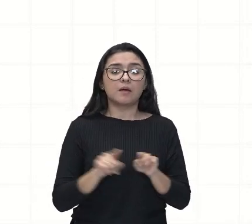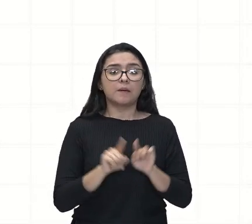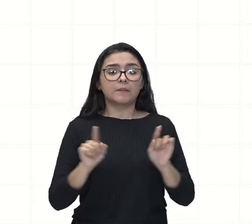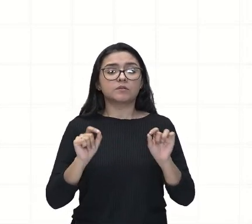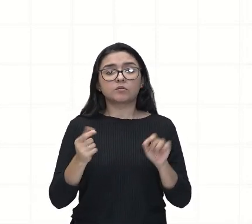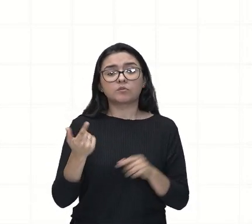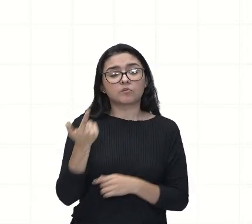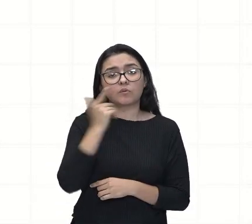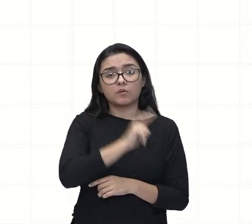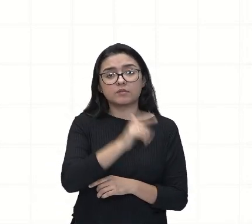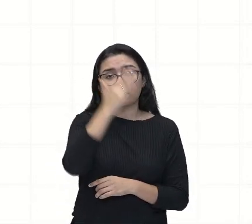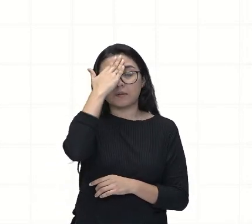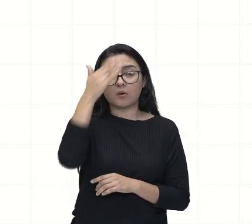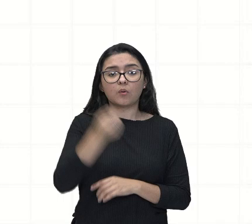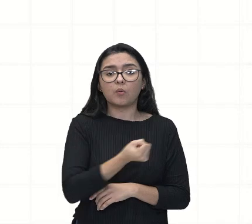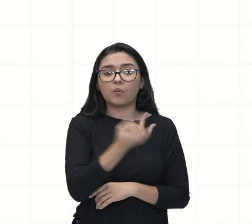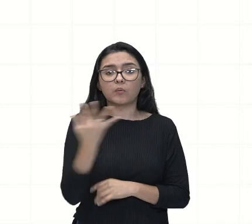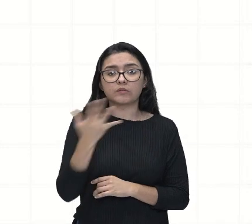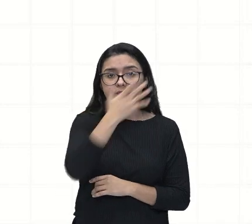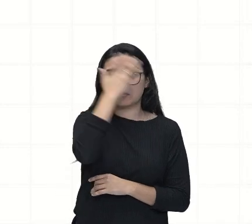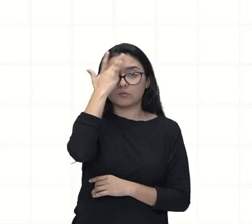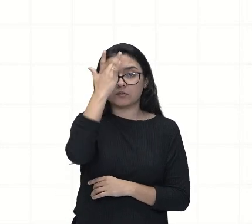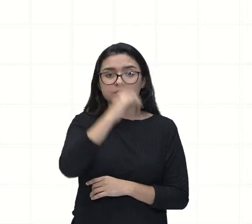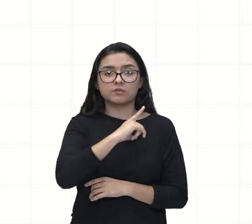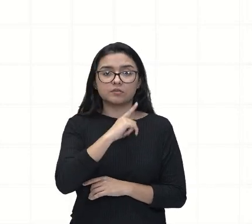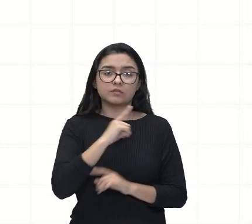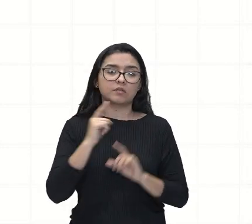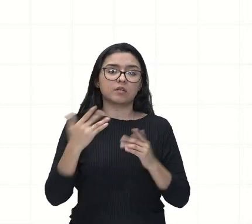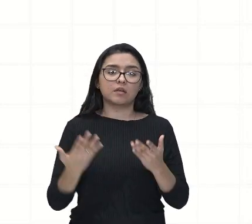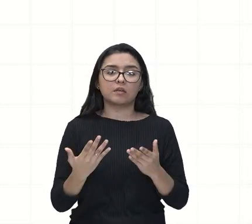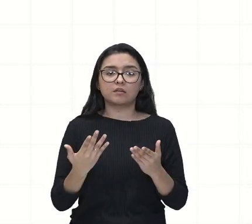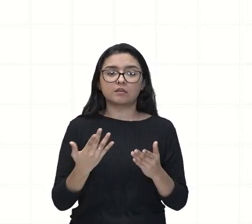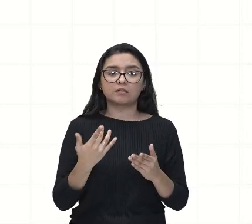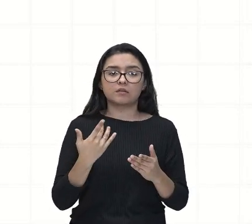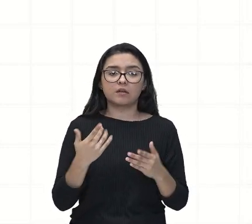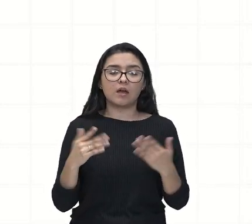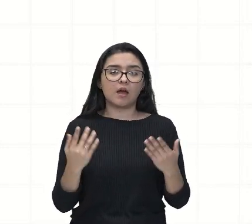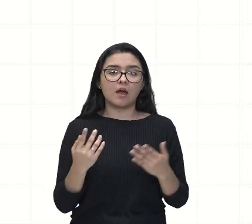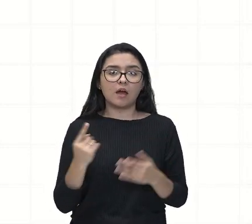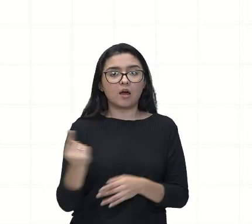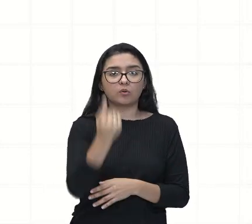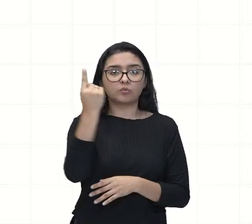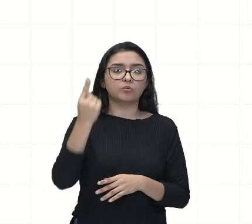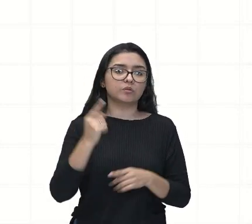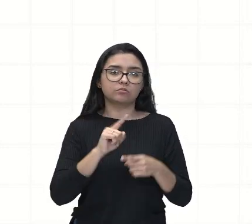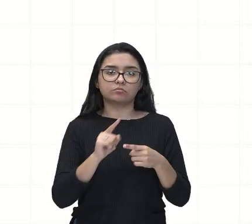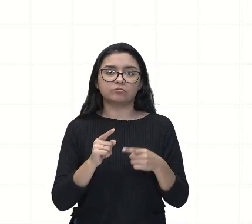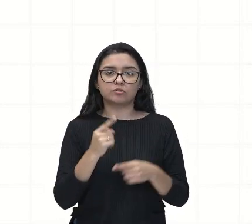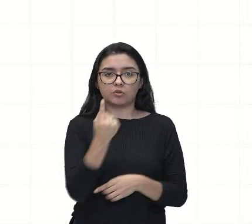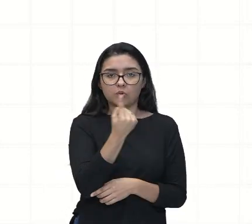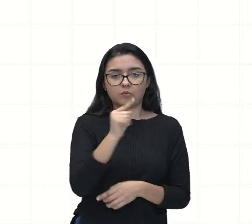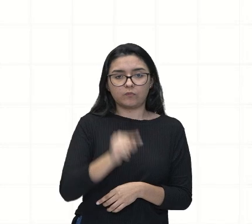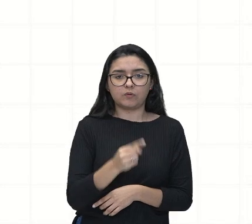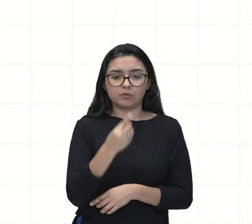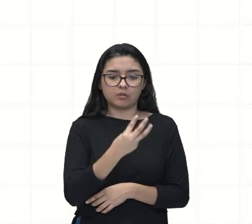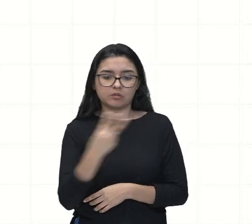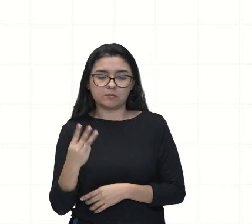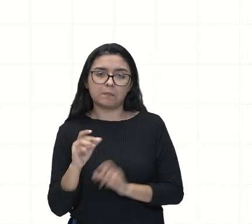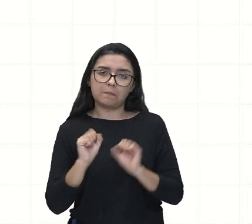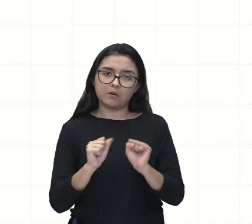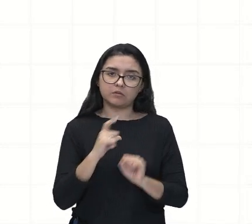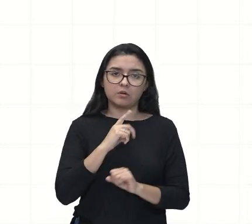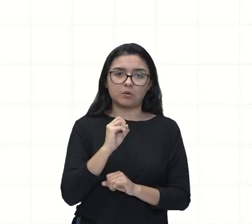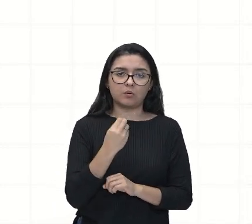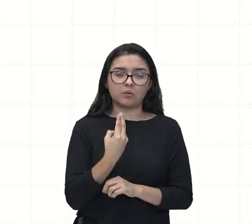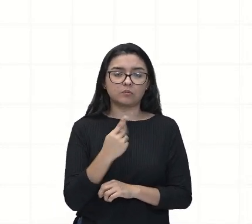precisar quantas pessoas tem, né? A altura, por exemplo, de 1,33. Pode ter e não ter, mas eu sei que